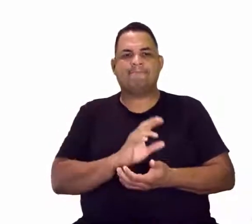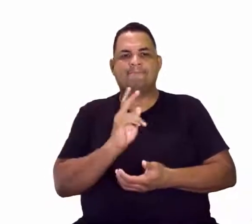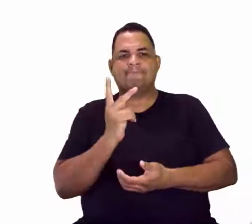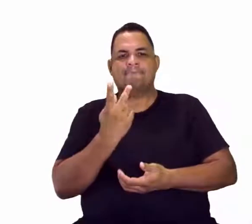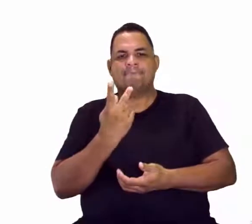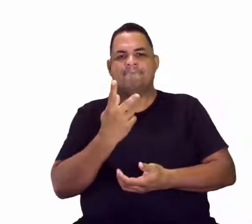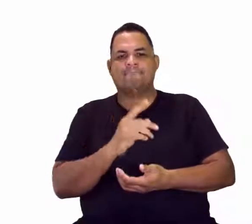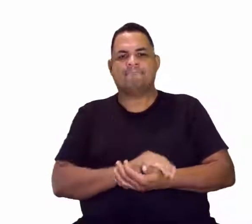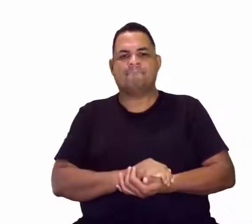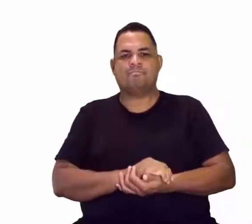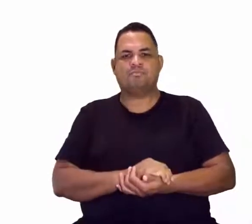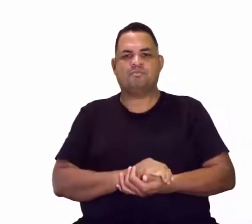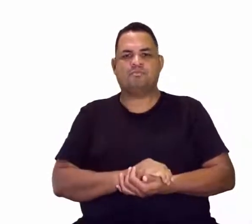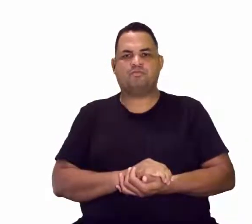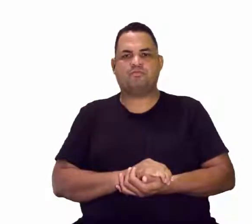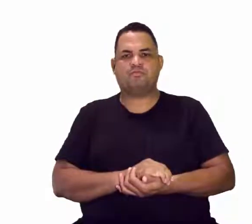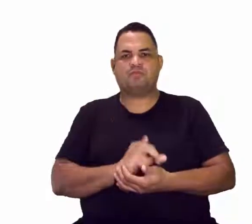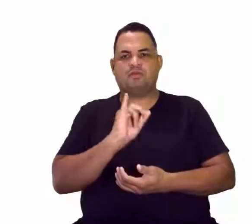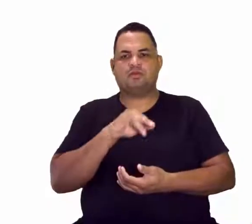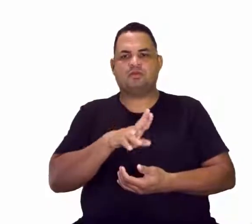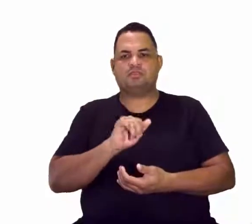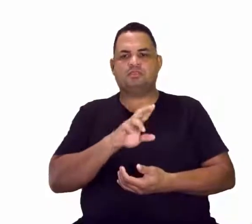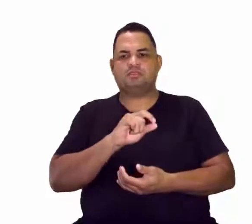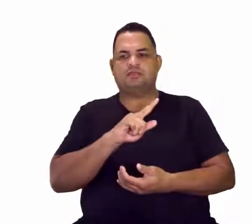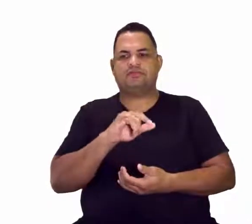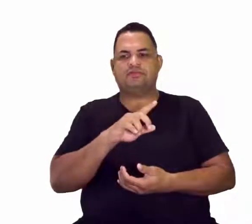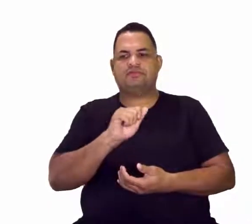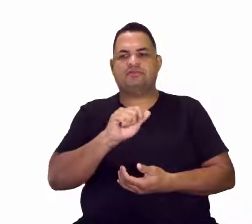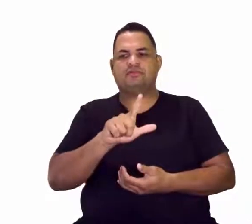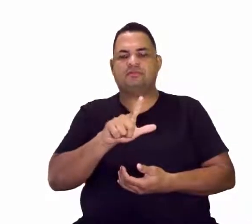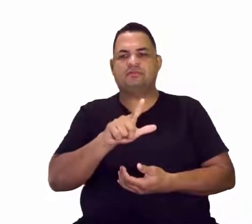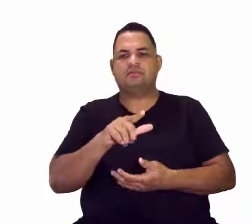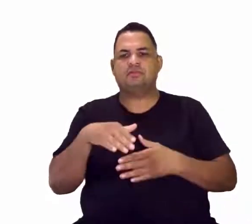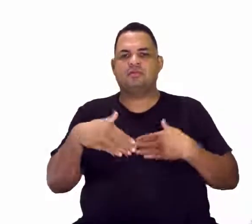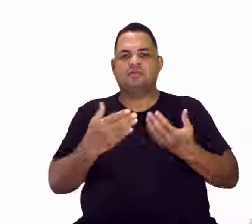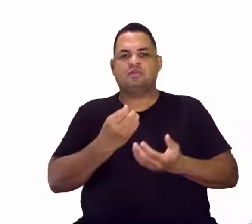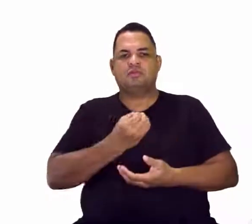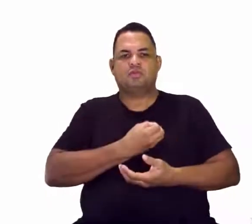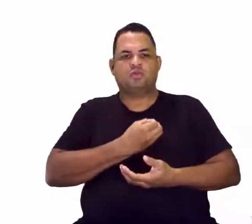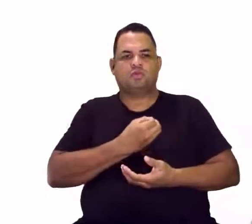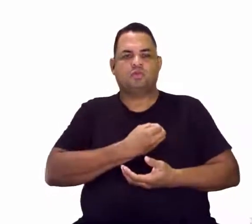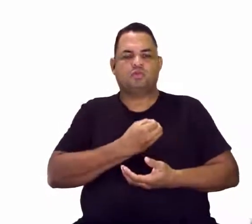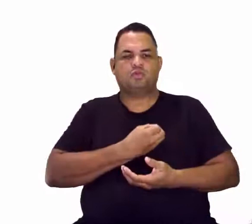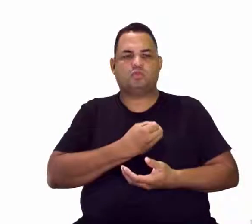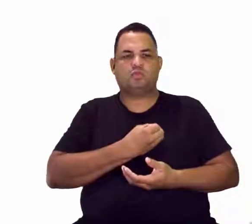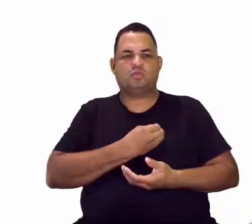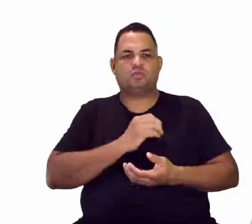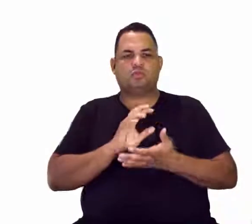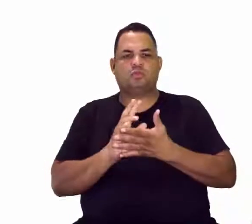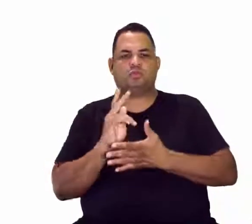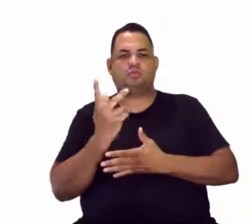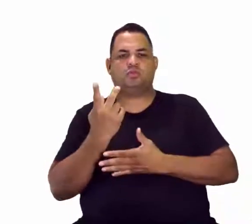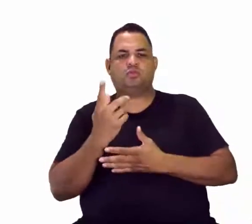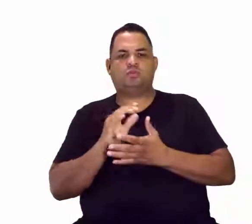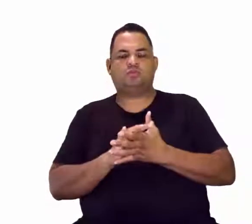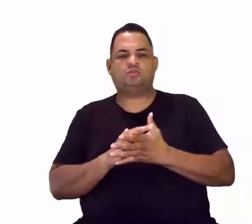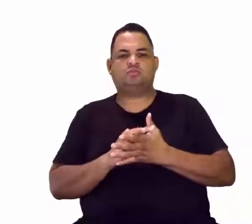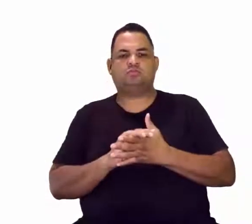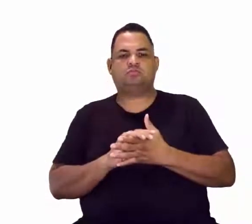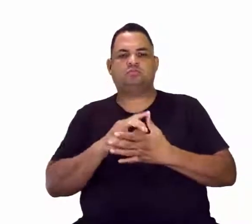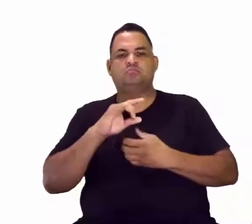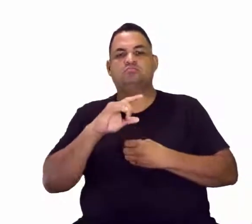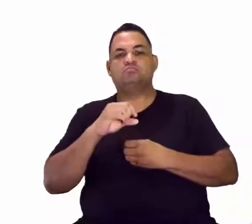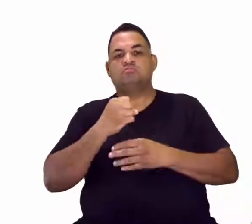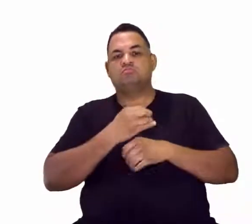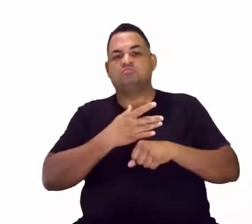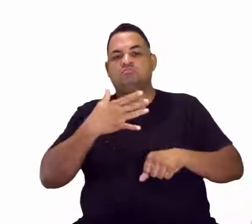hidrogênios ionizáveis. De acordo com o número de hidrogênios ionizáveis que um ácido